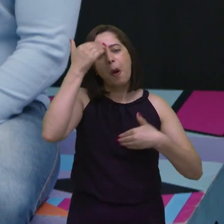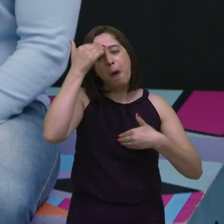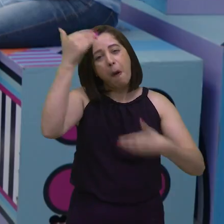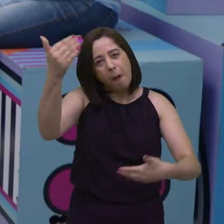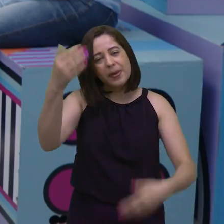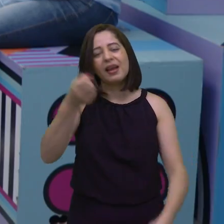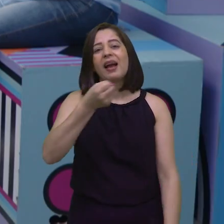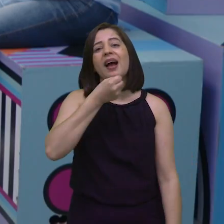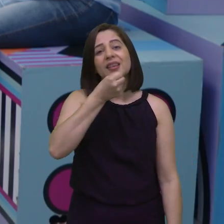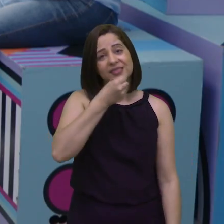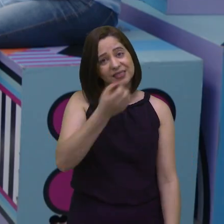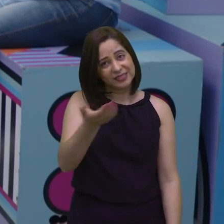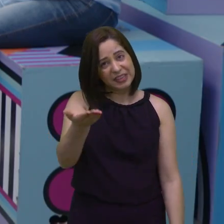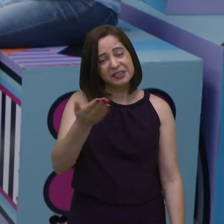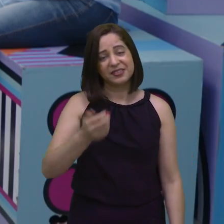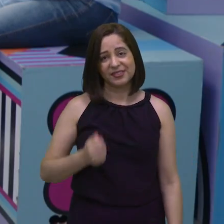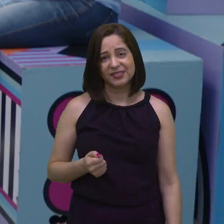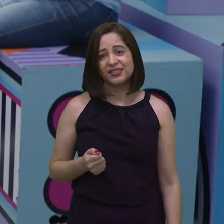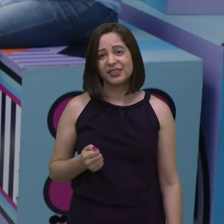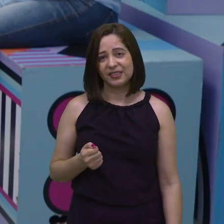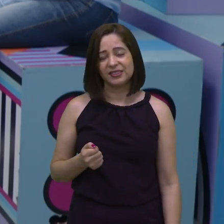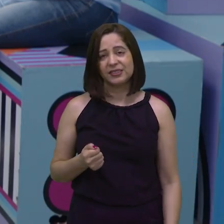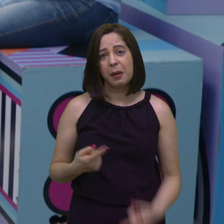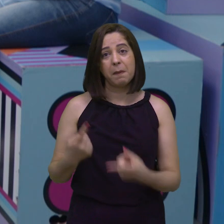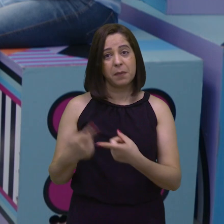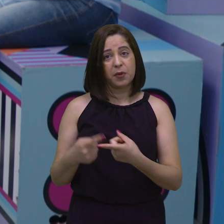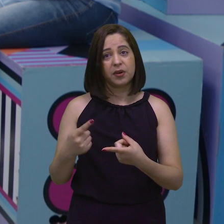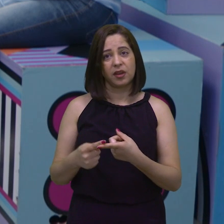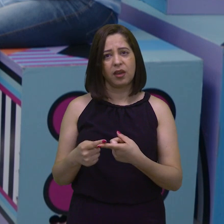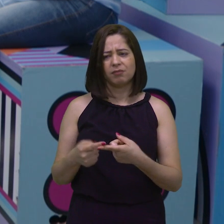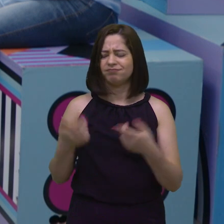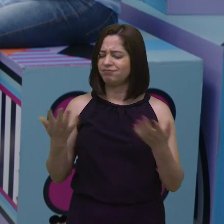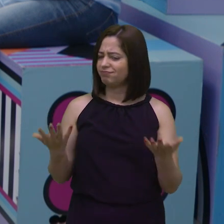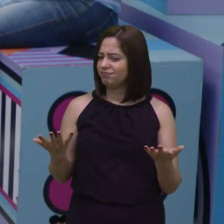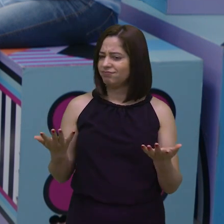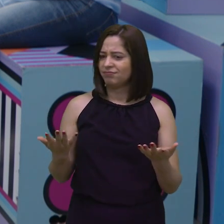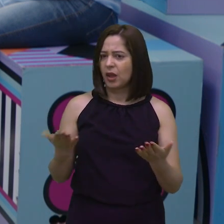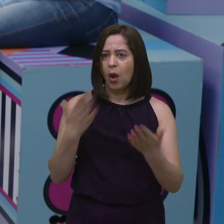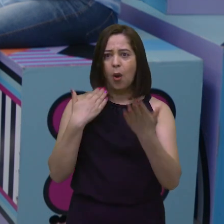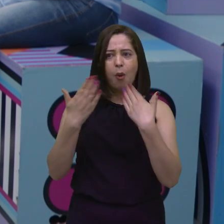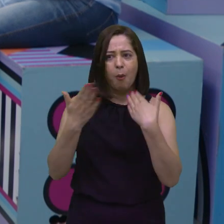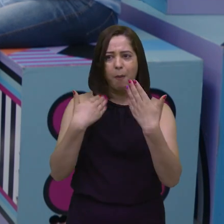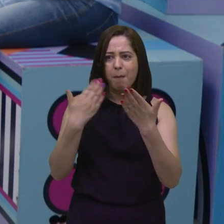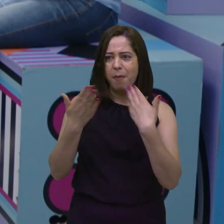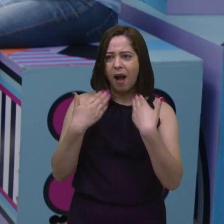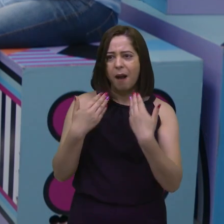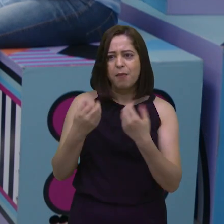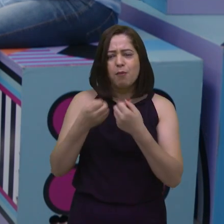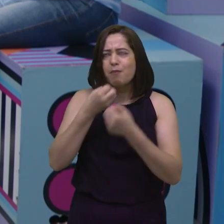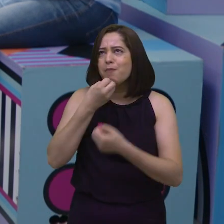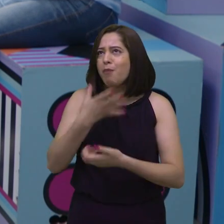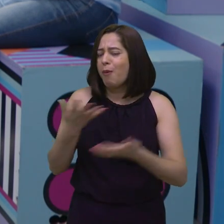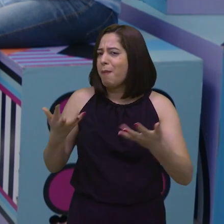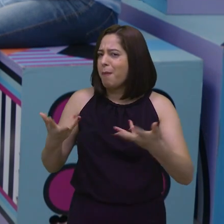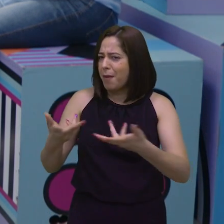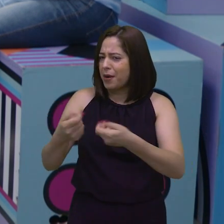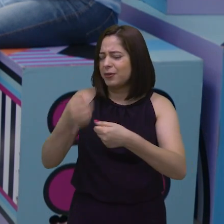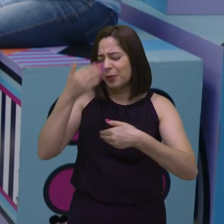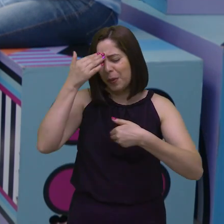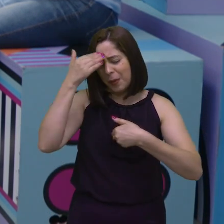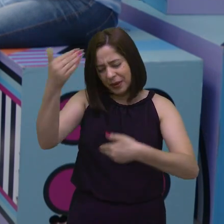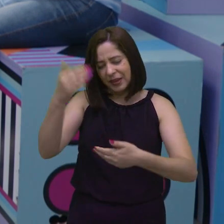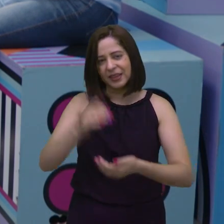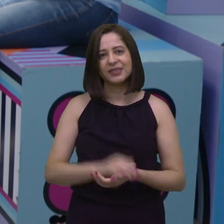de agradecer a presença de vocês aqui no Tá Ligado, porque foi muito bom, papo muito bom e muito esclarecedor